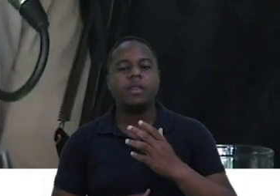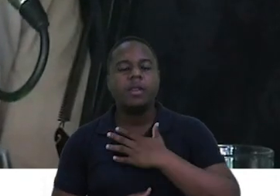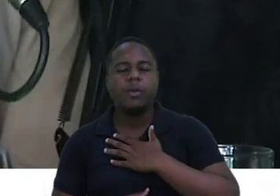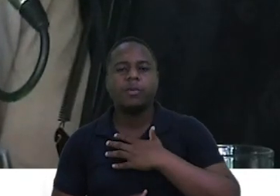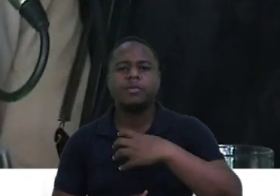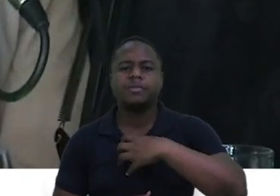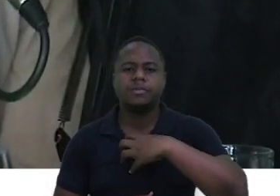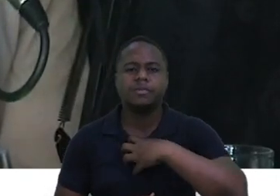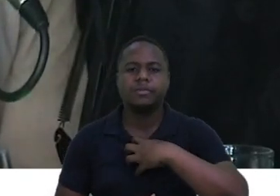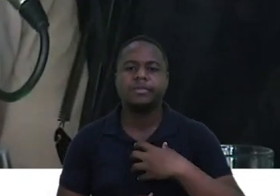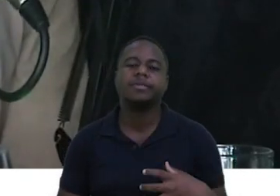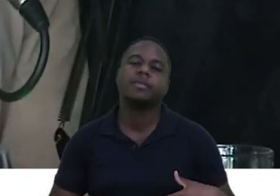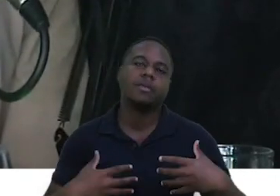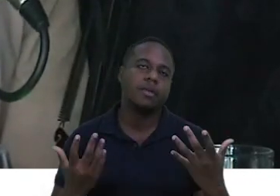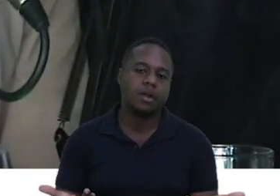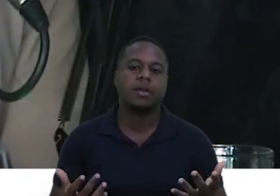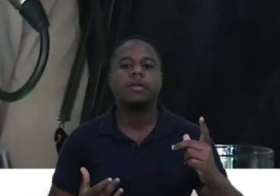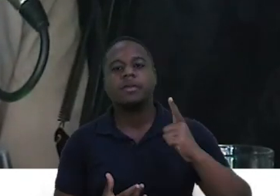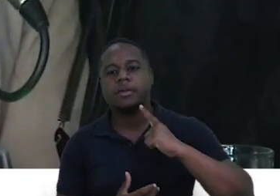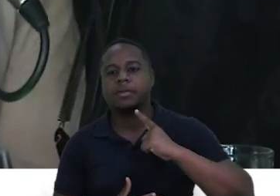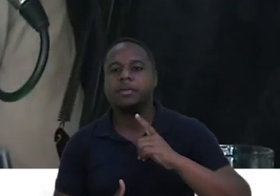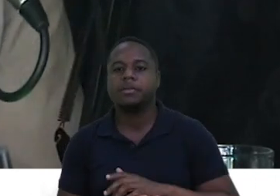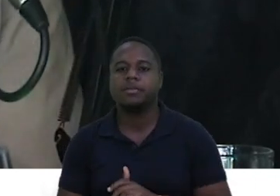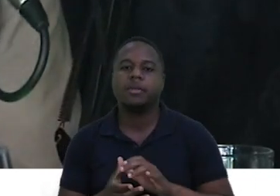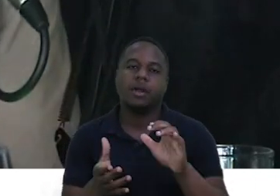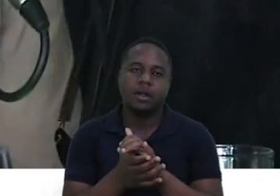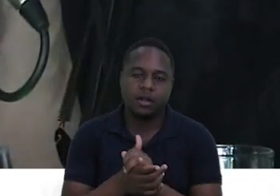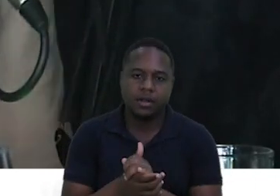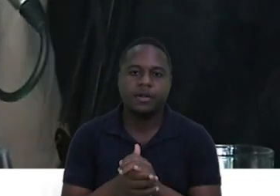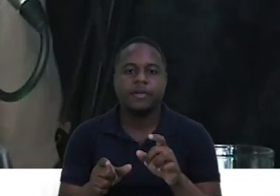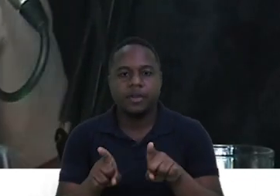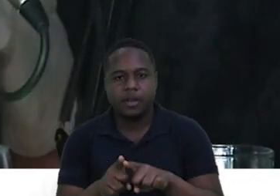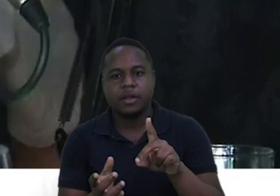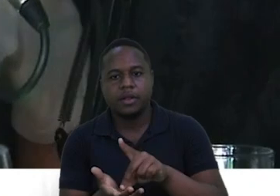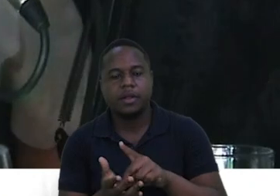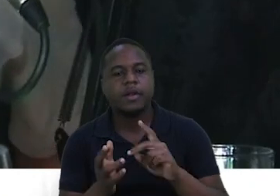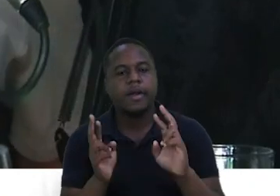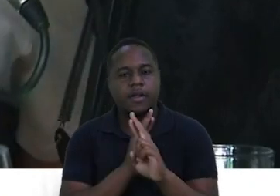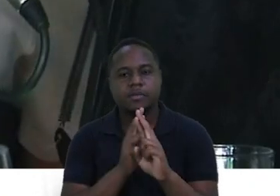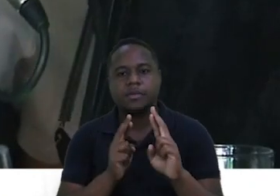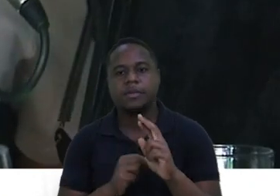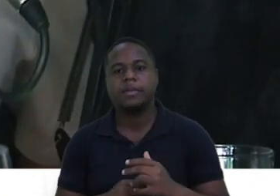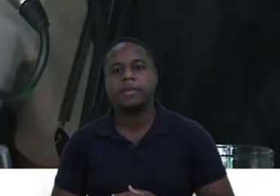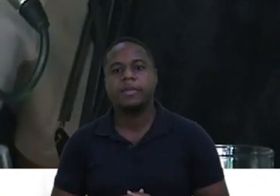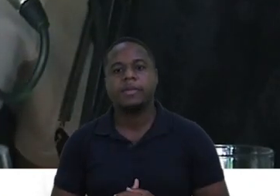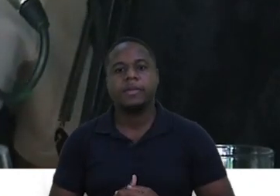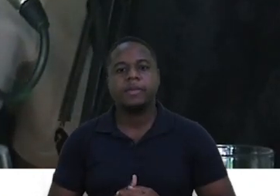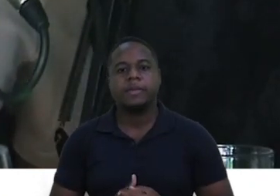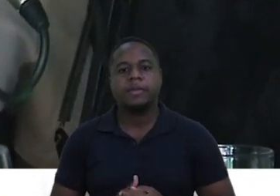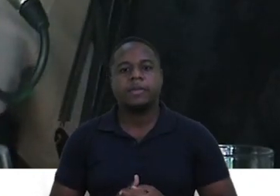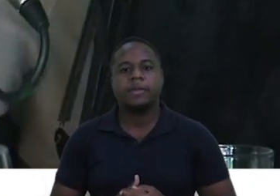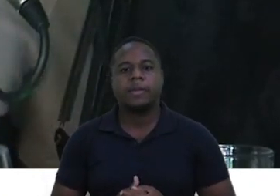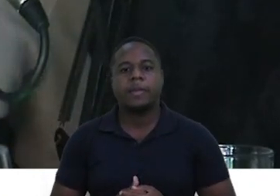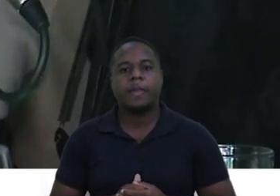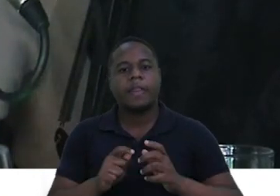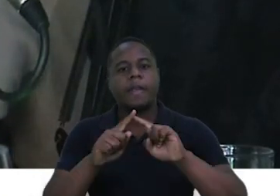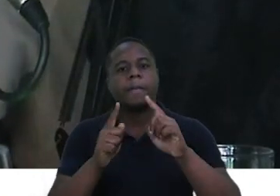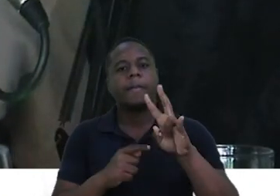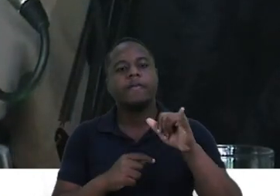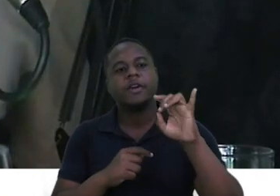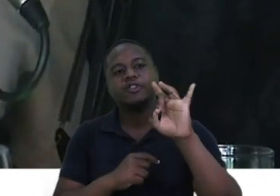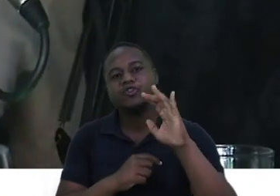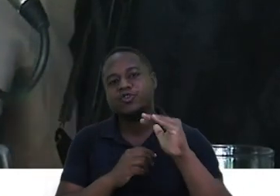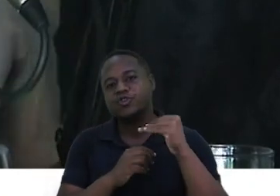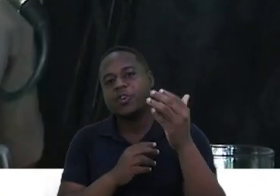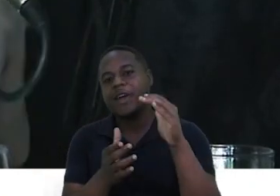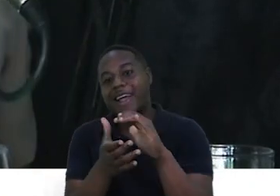que, claro, que tem que é o casal, a gente se relaciona afetivamente, e vai além do casal,